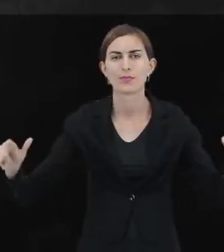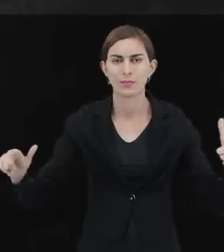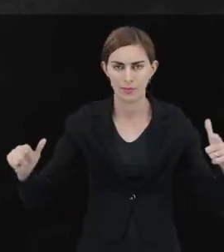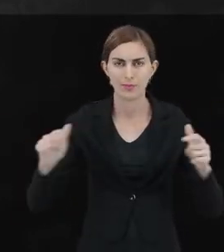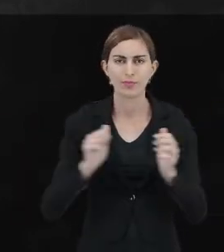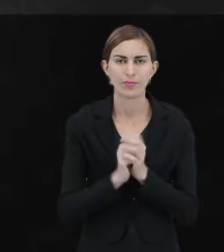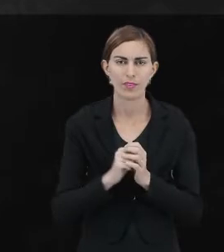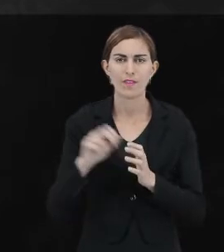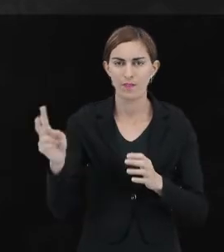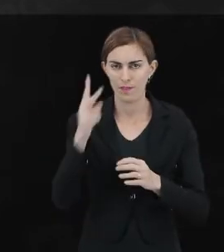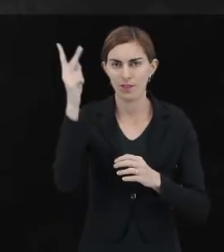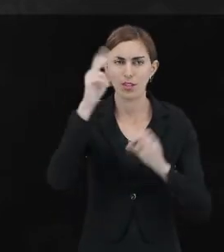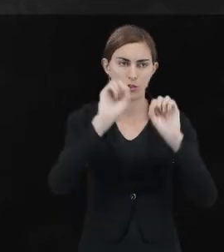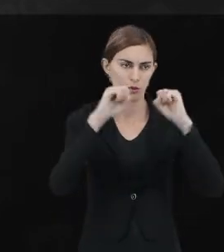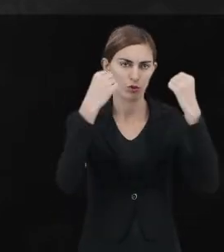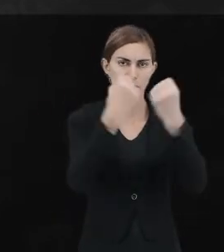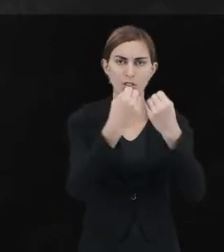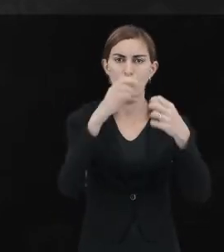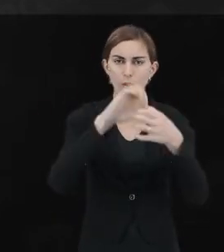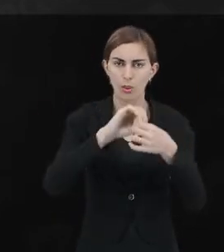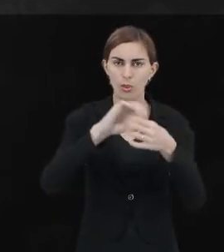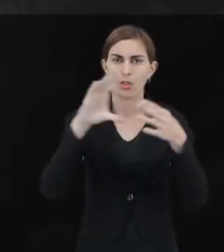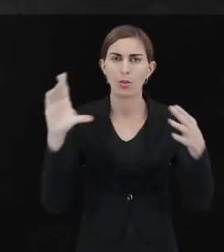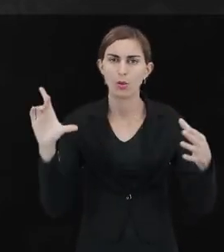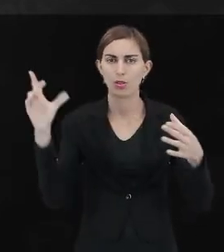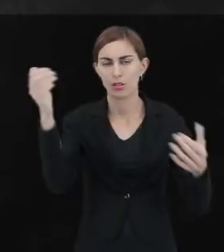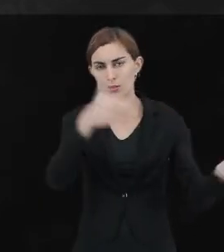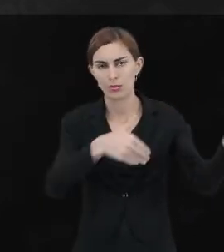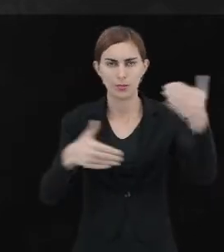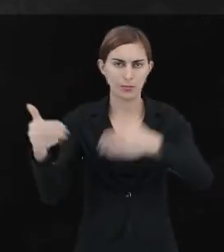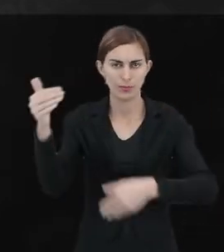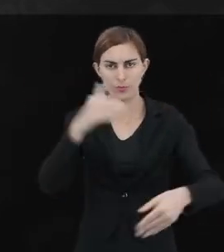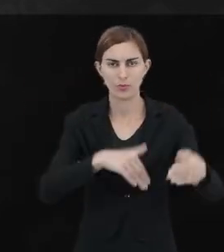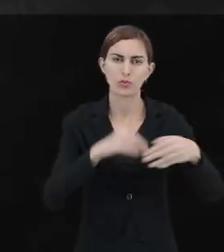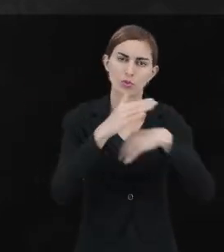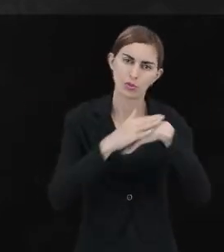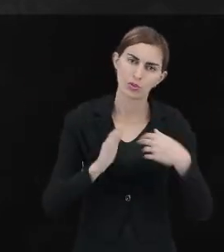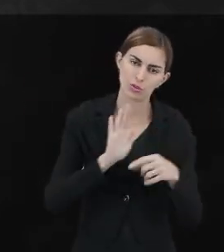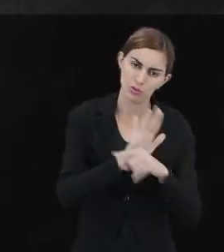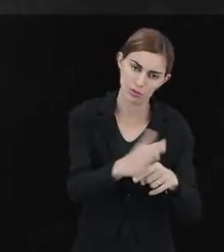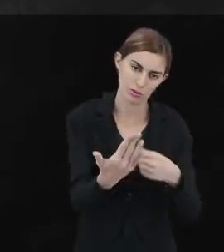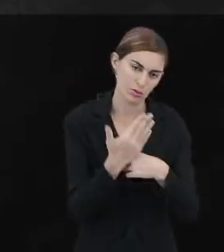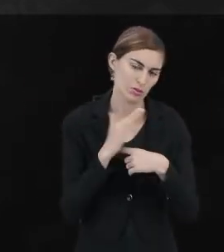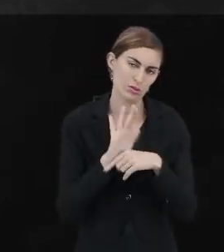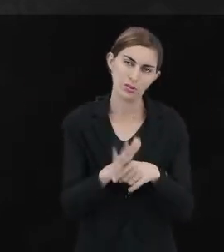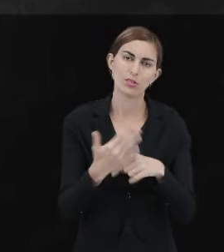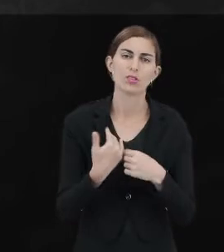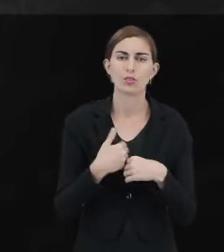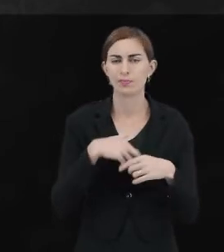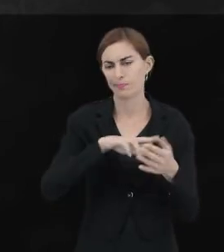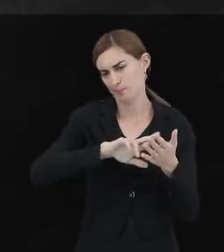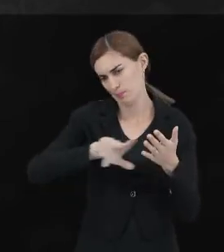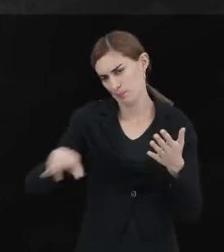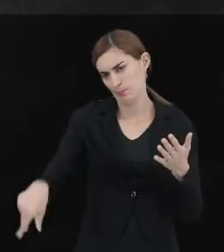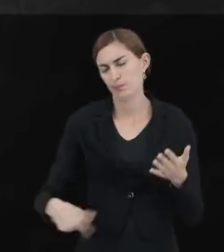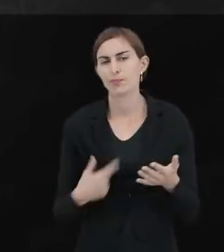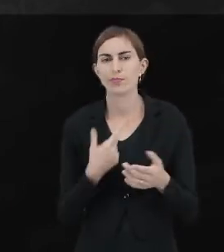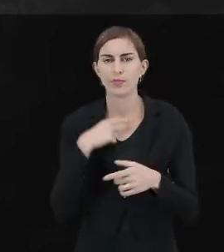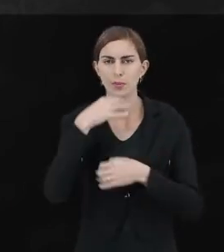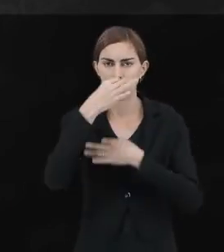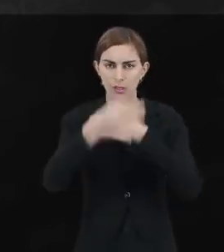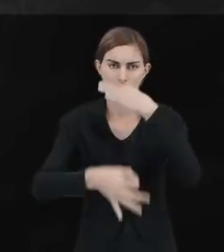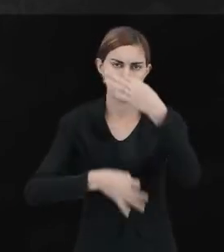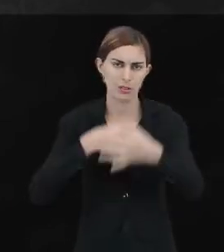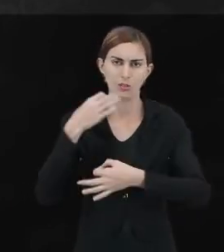adesão a valores sociais de democracia participativa, de solidariedade, entre outros, através de